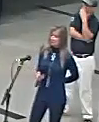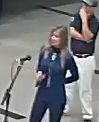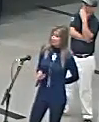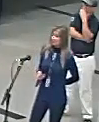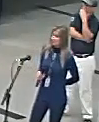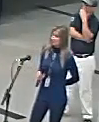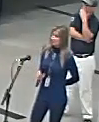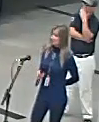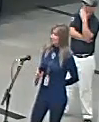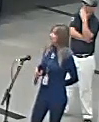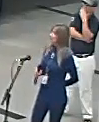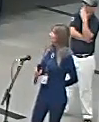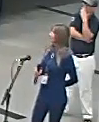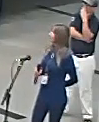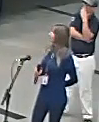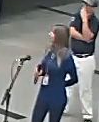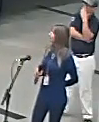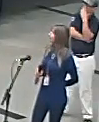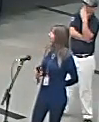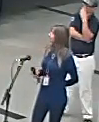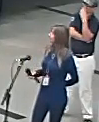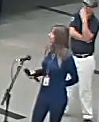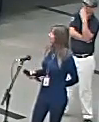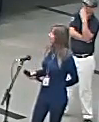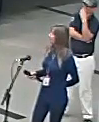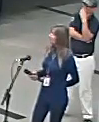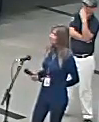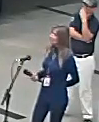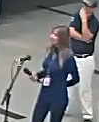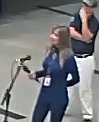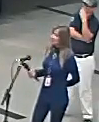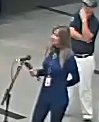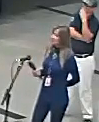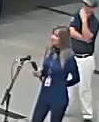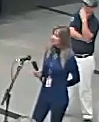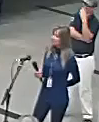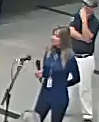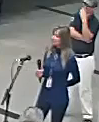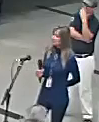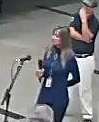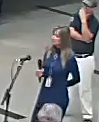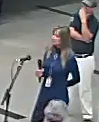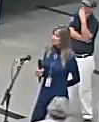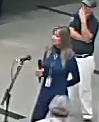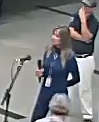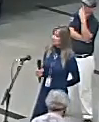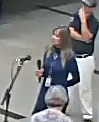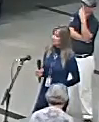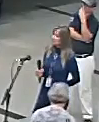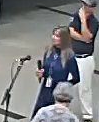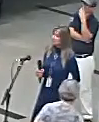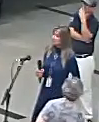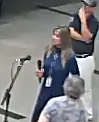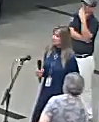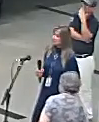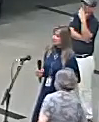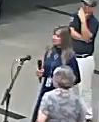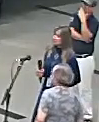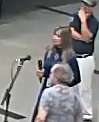acessibilidade e essa sugestão que veio da Vilma em relação à questão da água nós vamos estudar